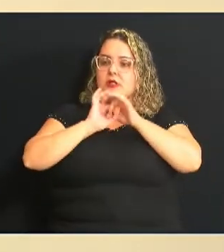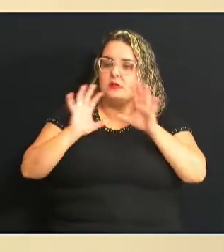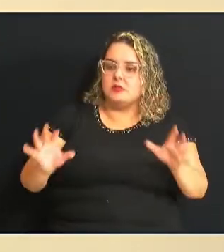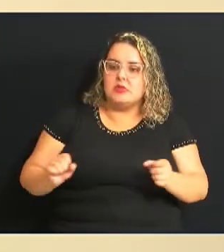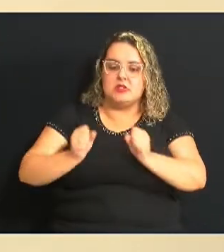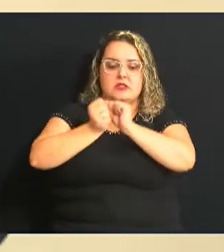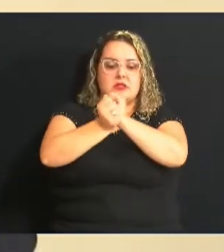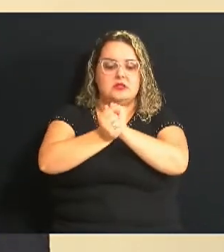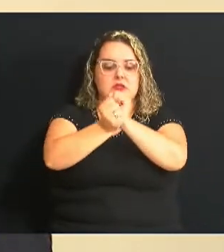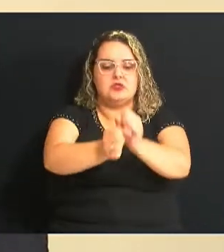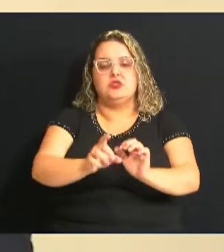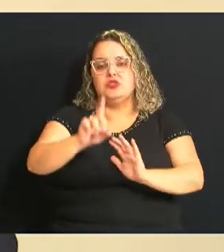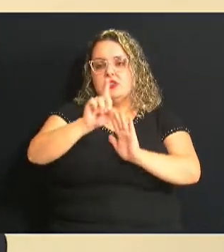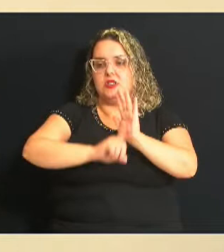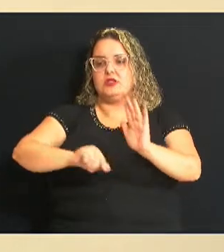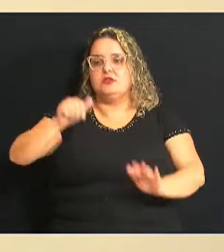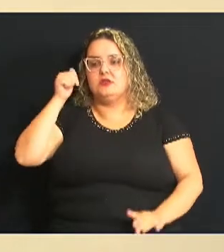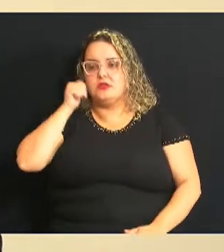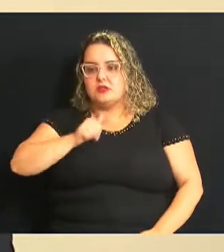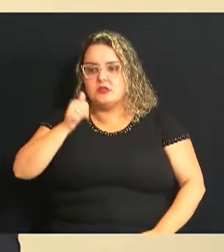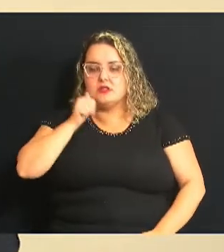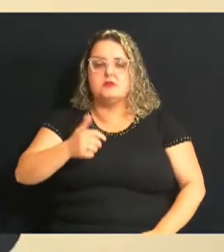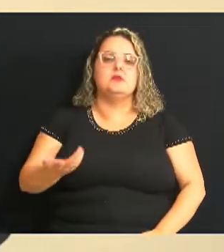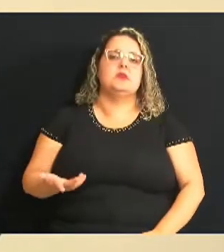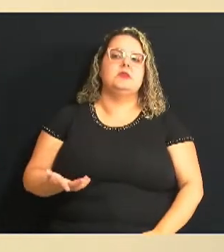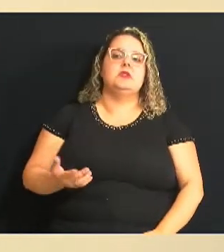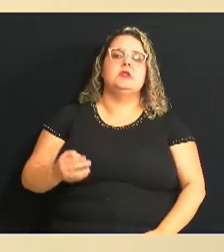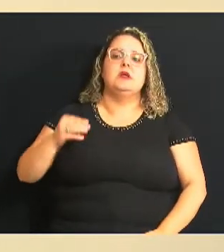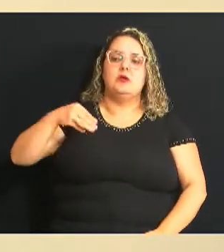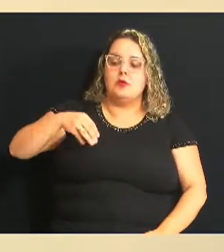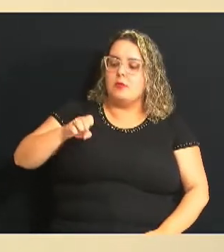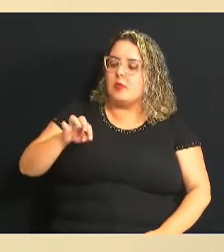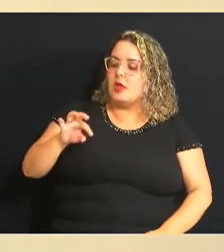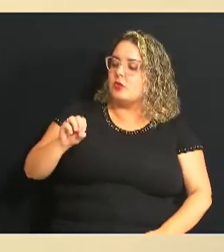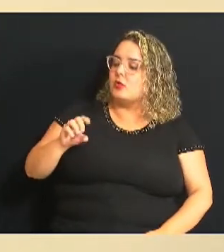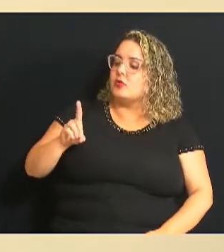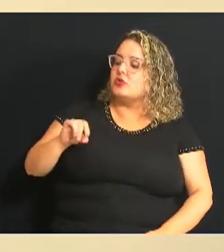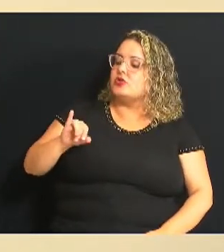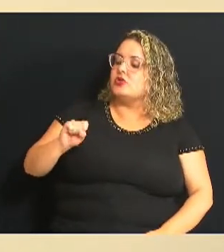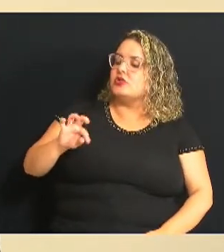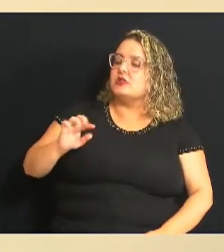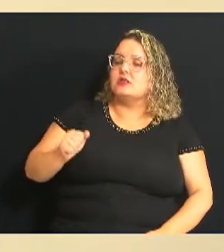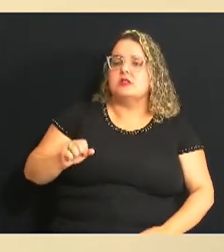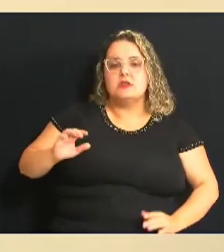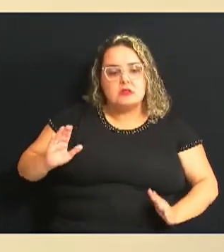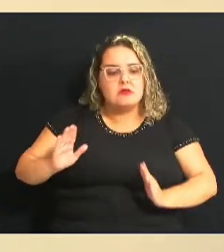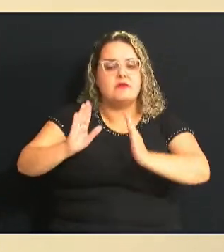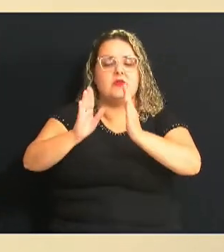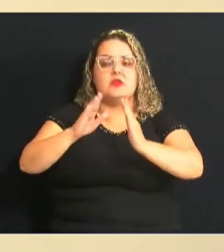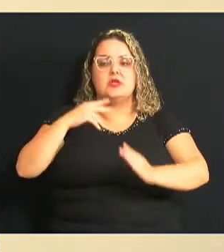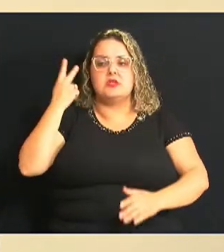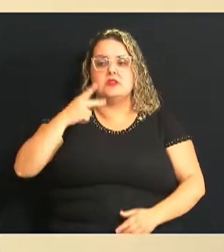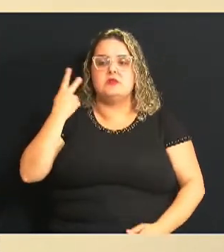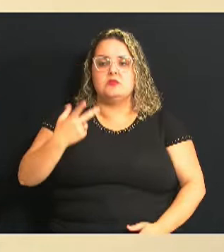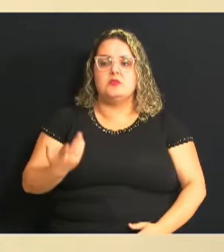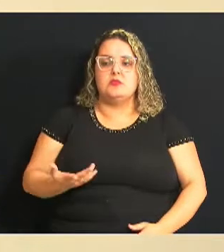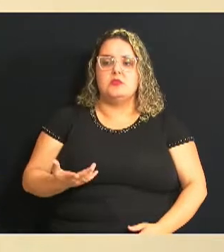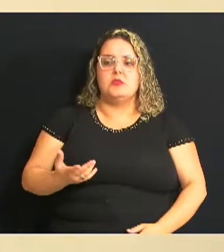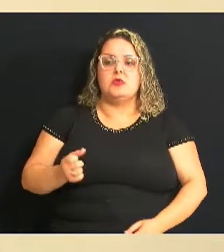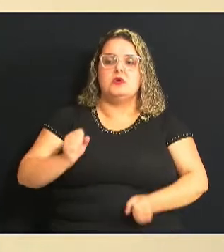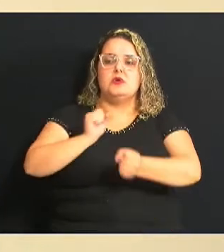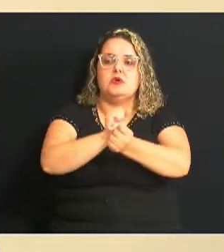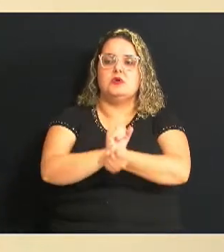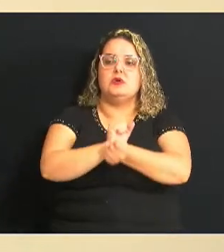os metodistas que enfrentam as políticas de escravidão. É o povo metodista da